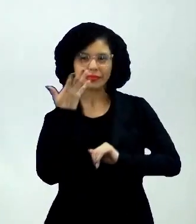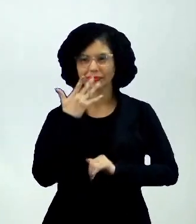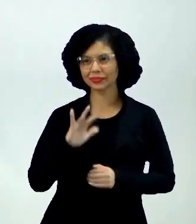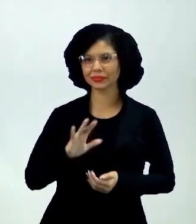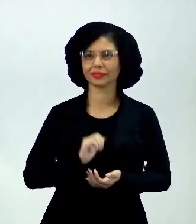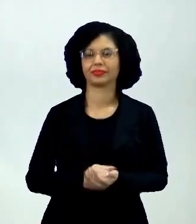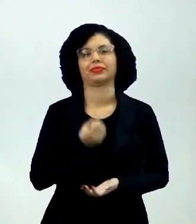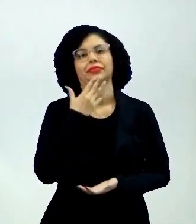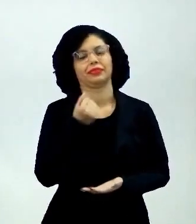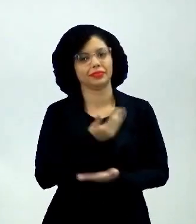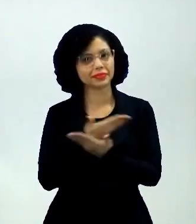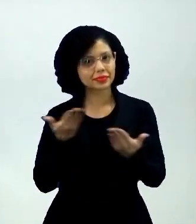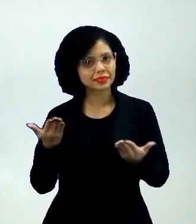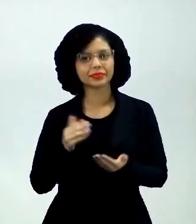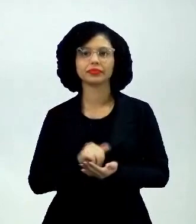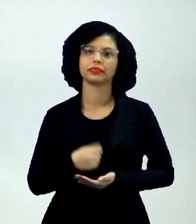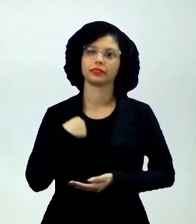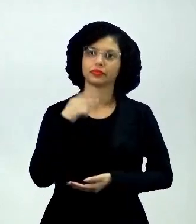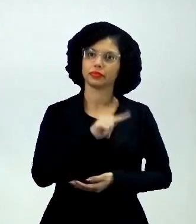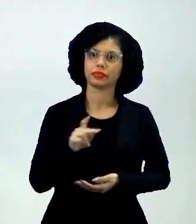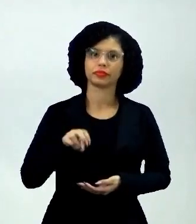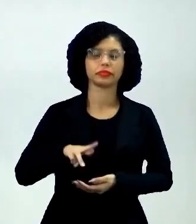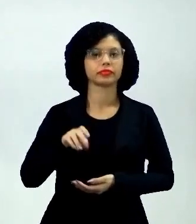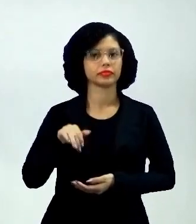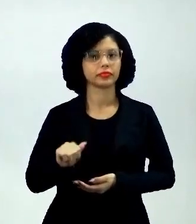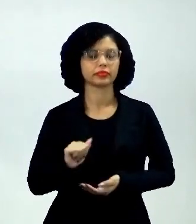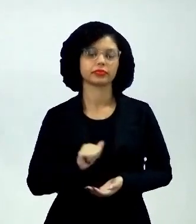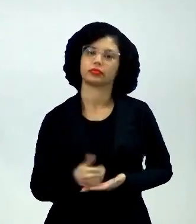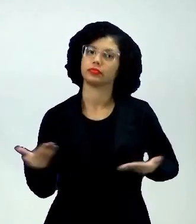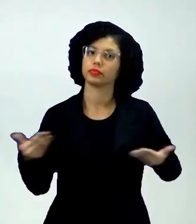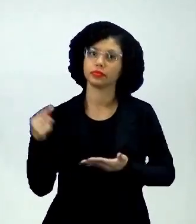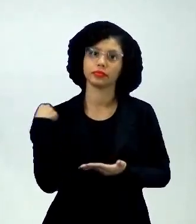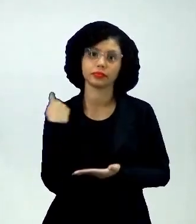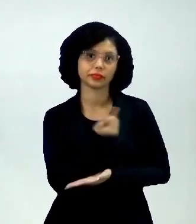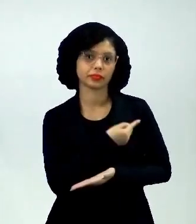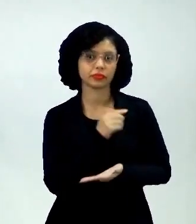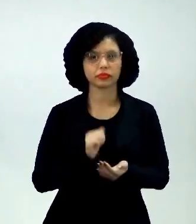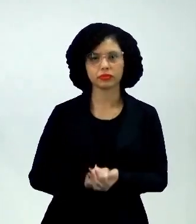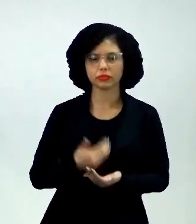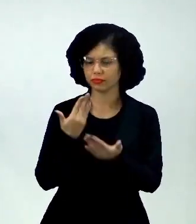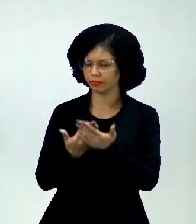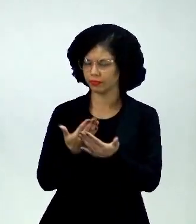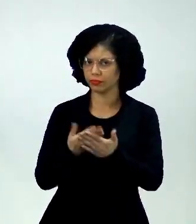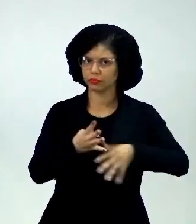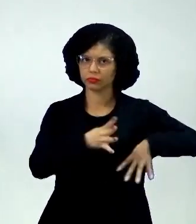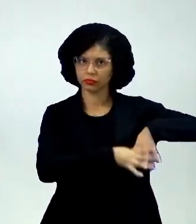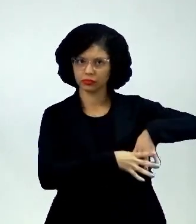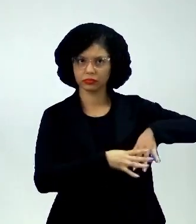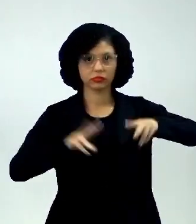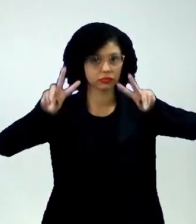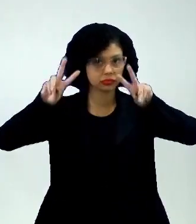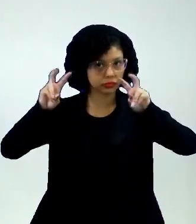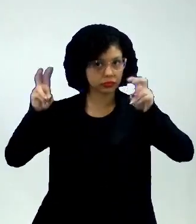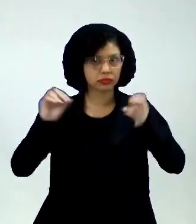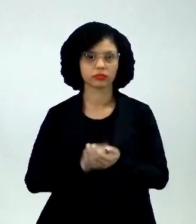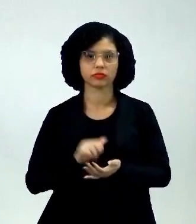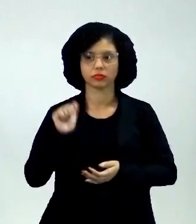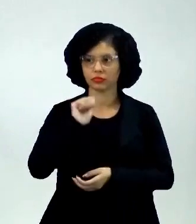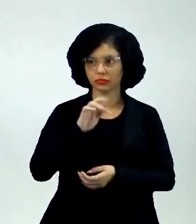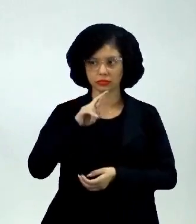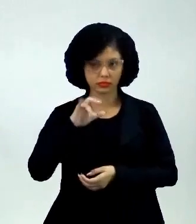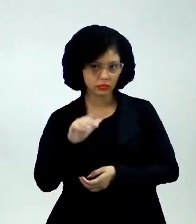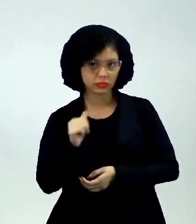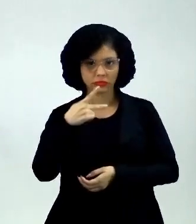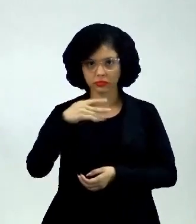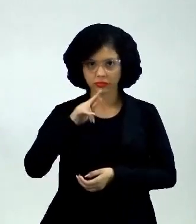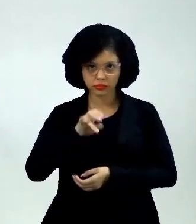Olá, crianças! Tudo bem com vocês? Eu sou a professora Marina e hoje nós vamos ter uma aula de matemática sobre área e